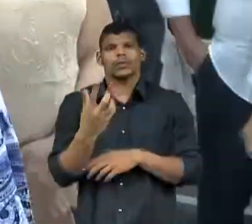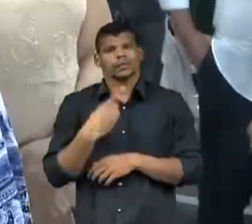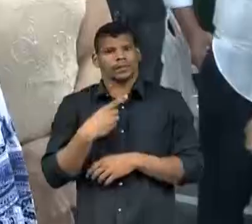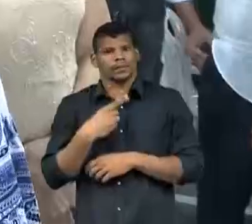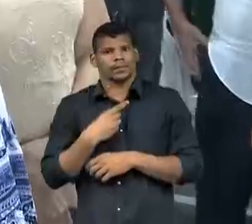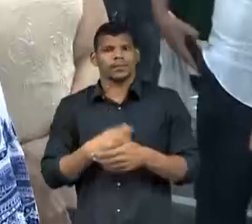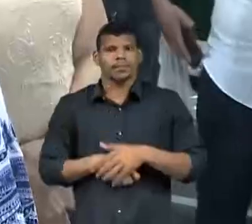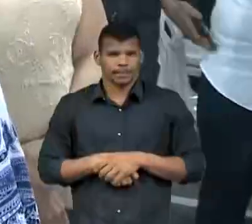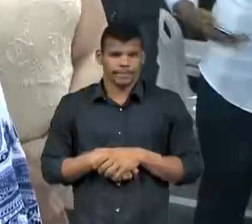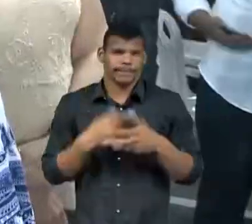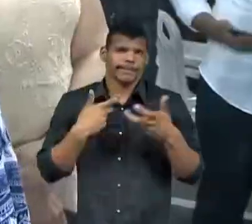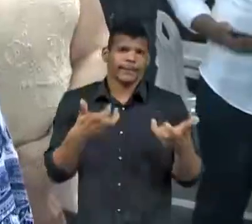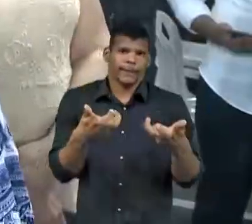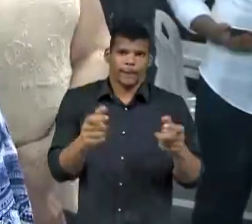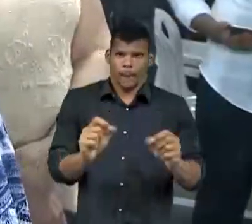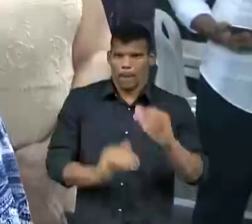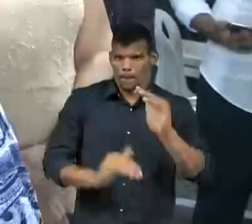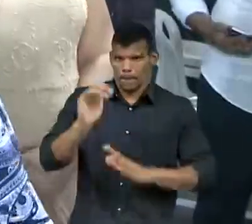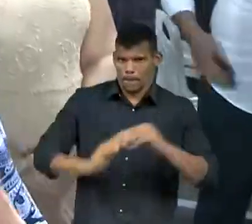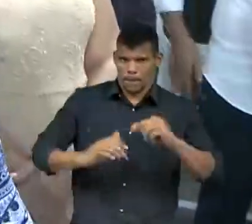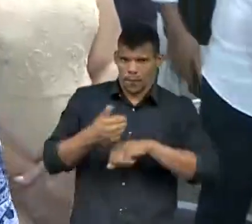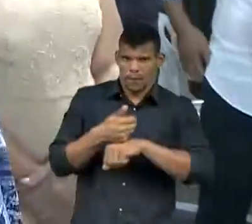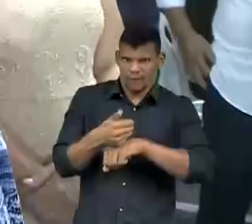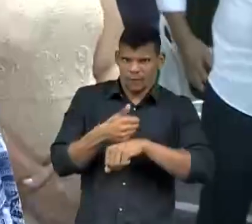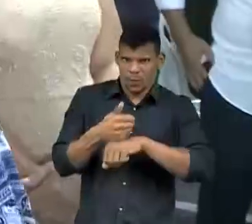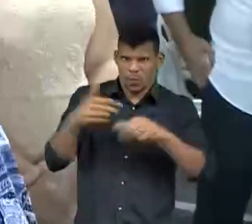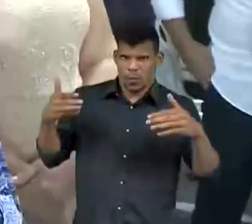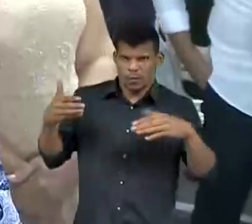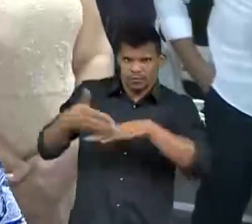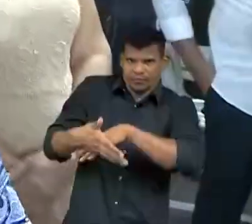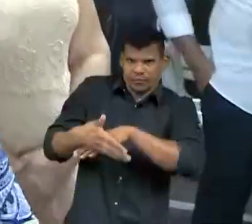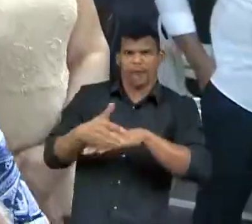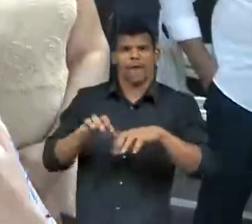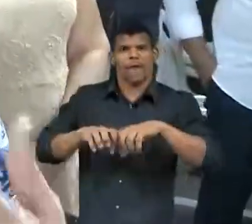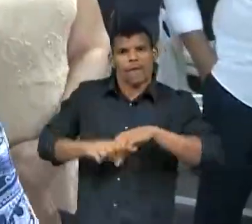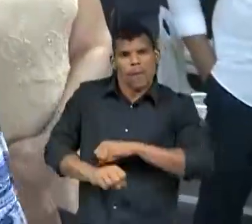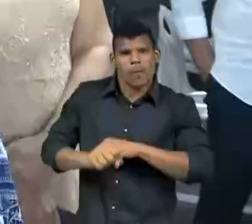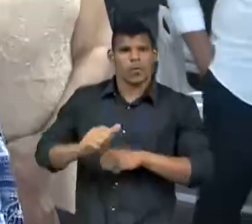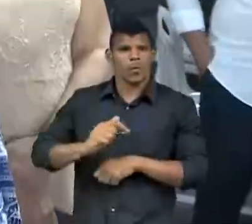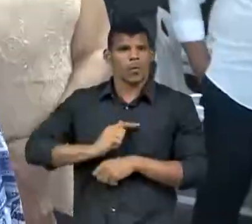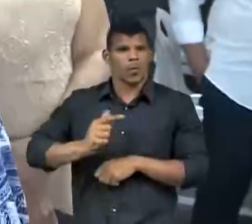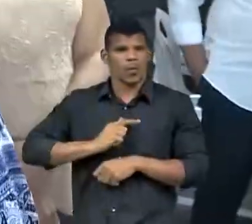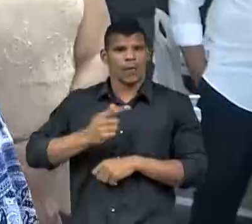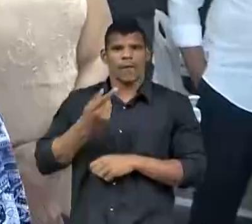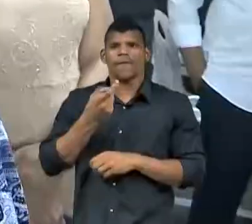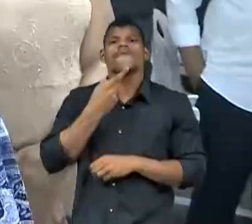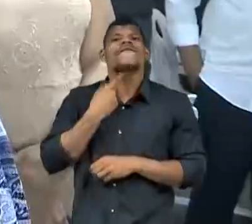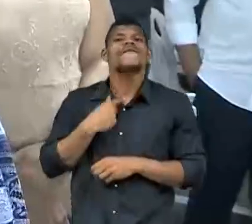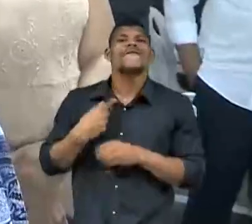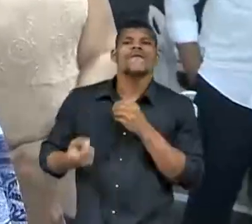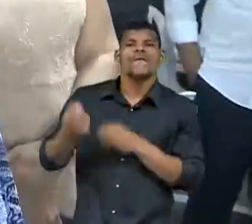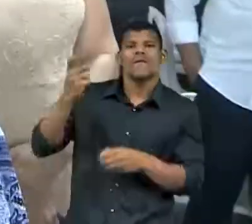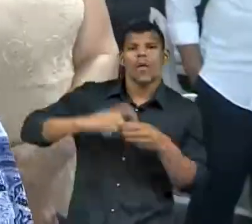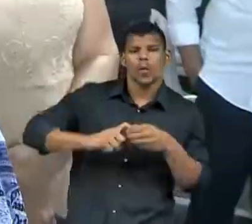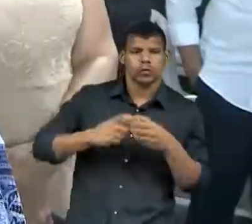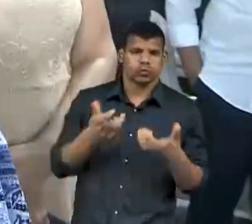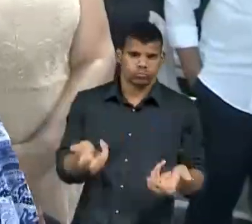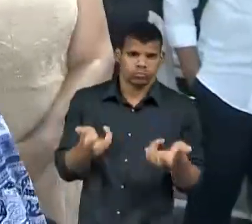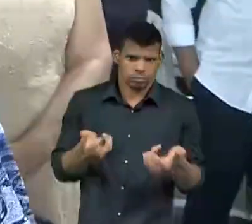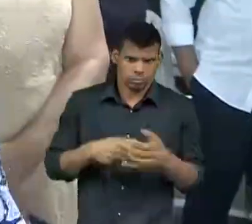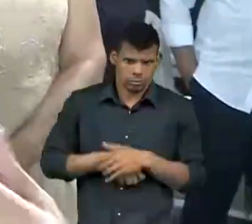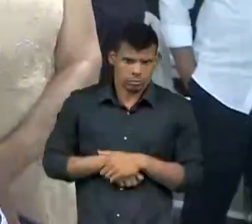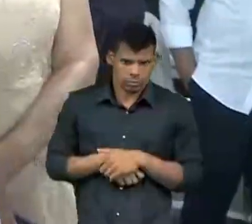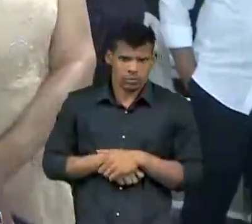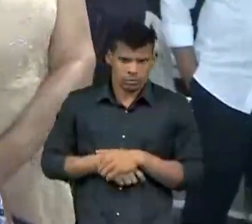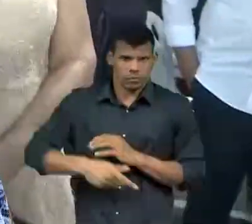que os profissionais que venham fazer essa formação aqui se encantem, sintam a vontade de voltar, sintam a vontade de estar aqui de